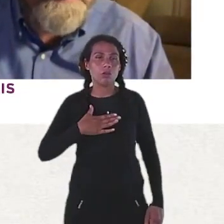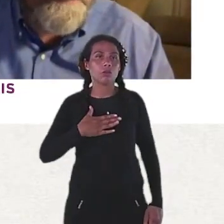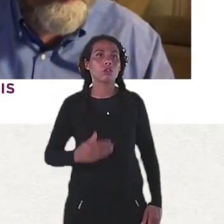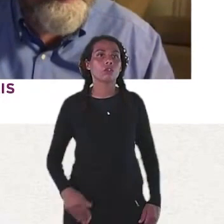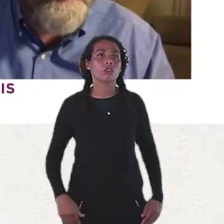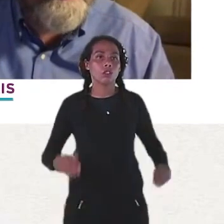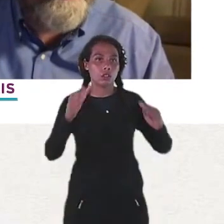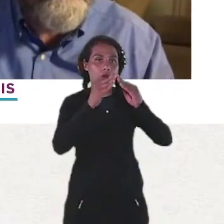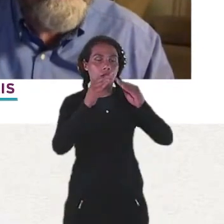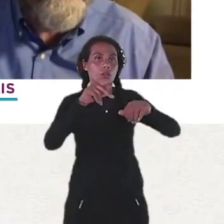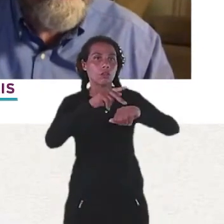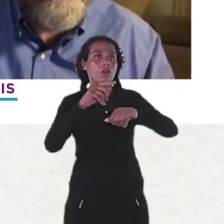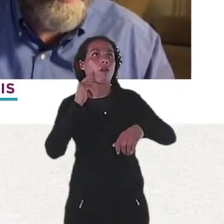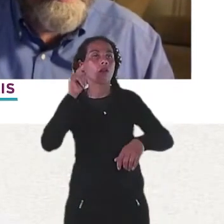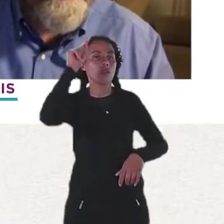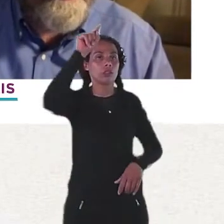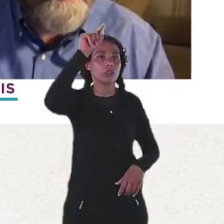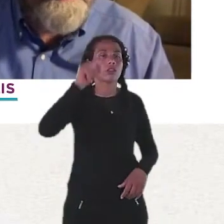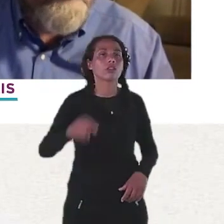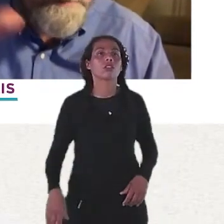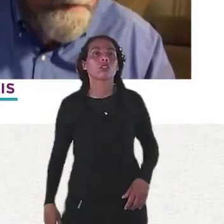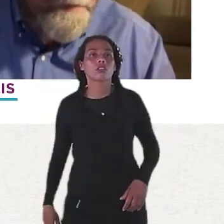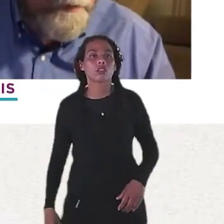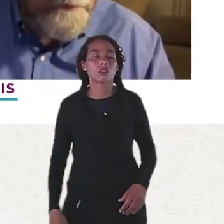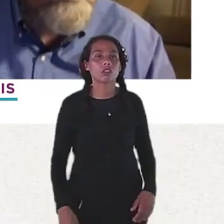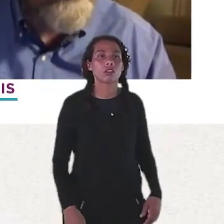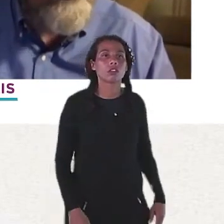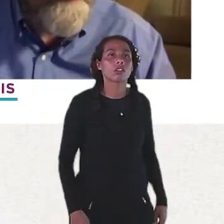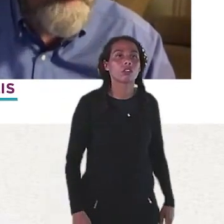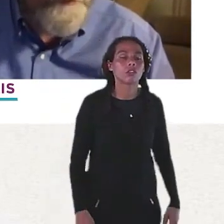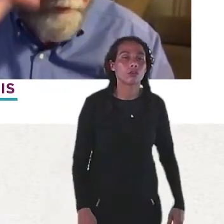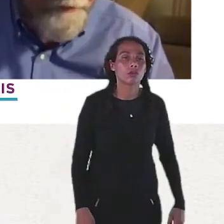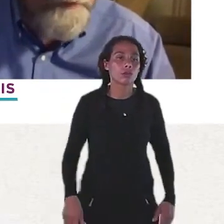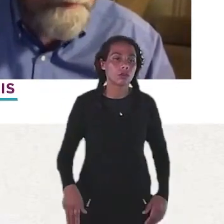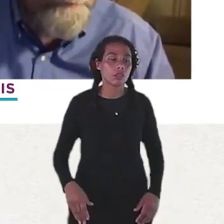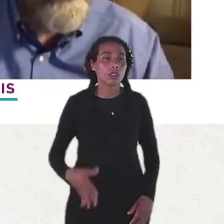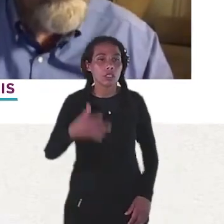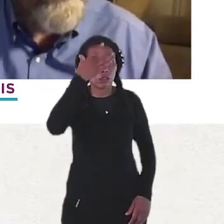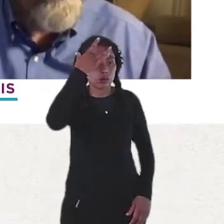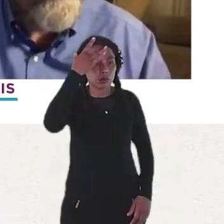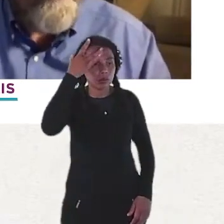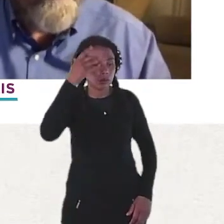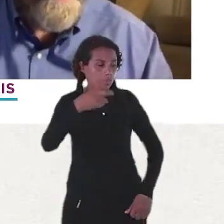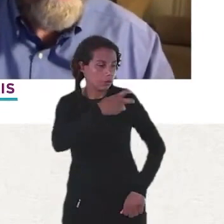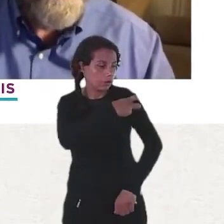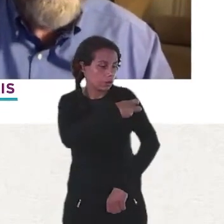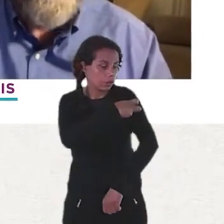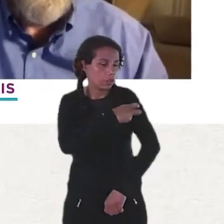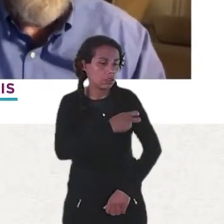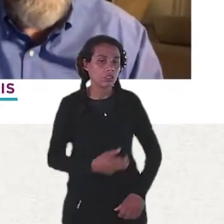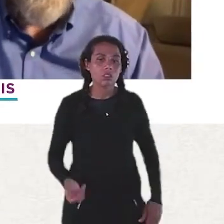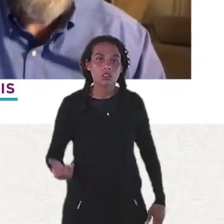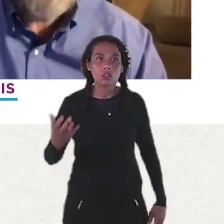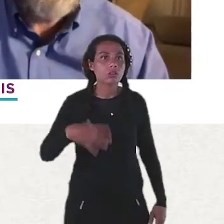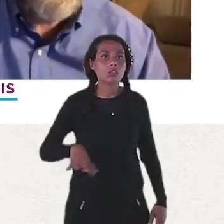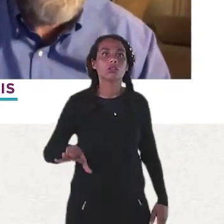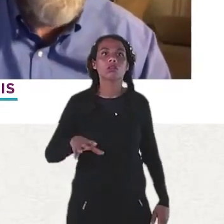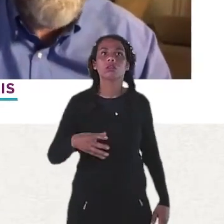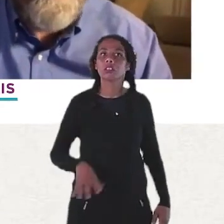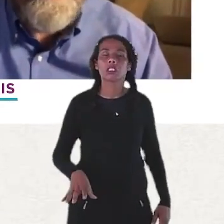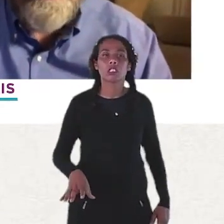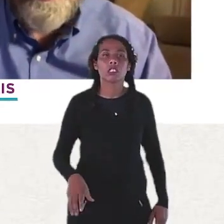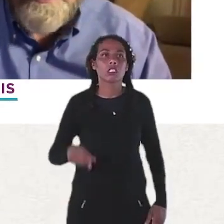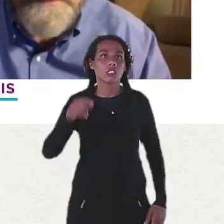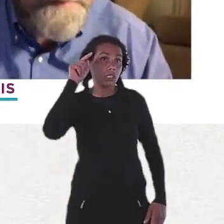dose, 45% com 2 doses, mas parou. Não, e estão oferecendo dinheiro para quem quiser vacinar. Isso,